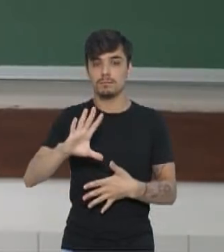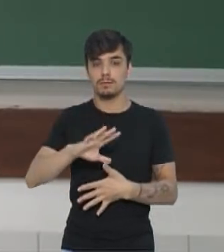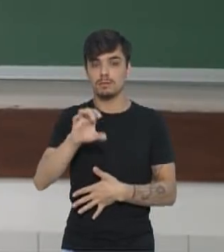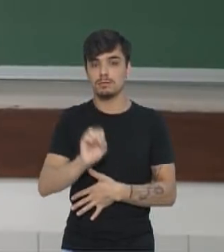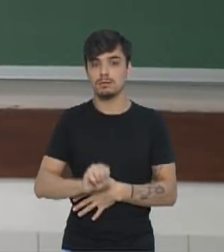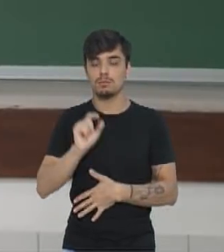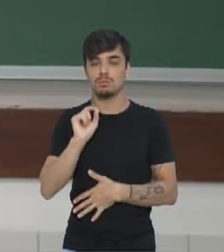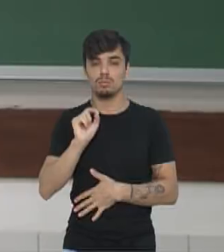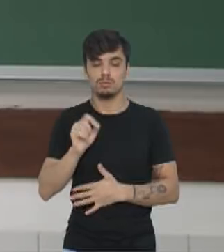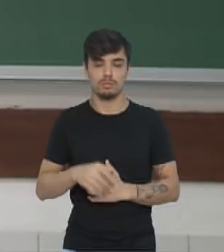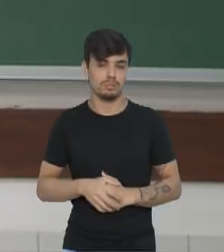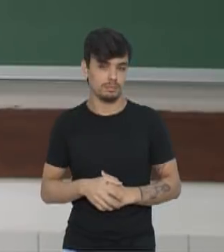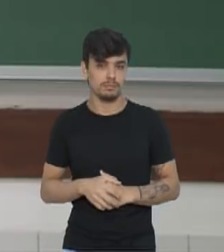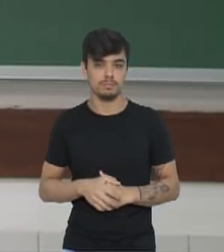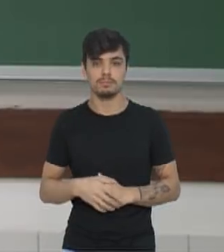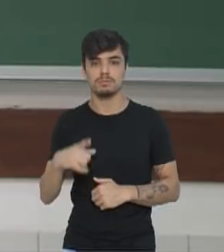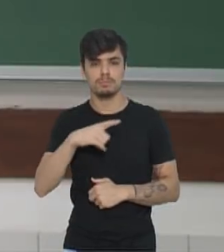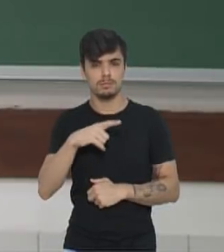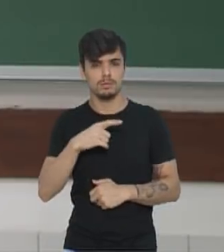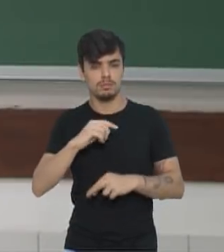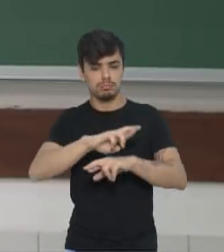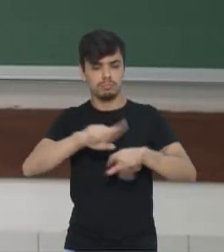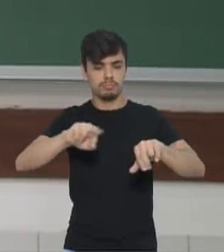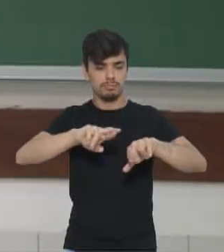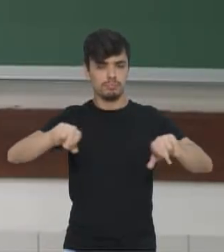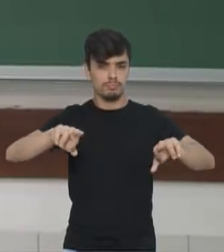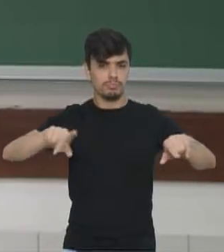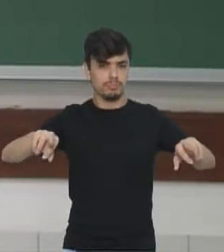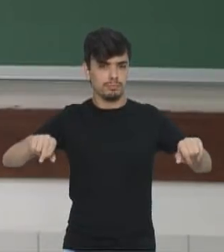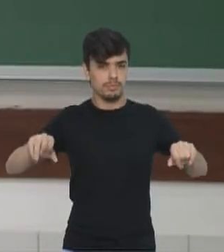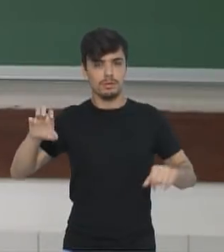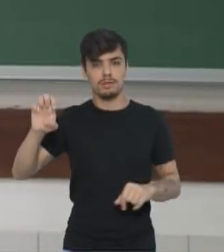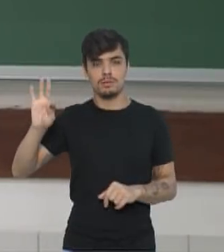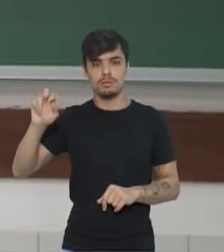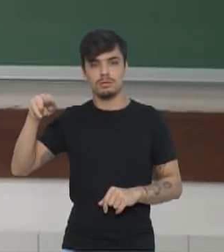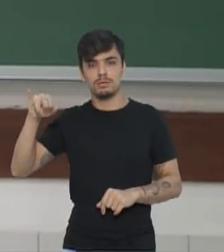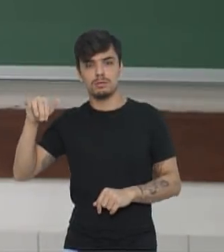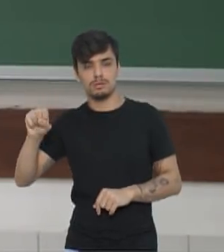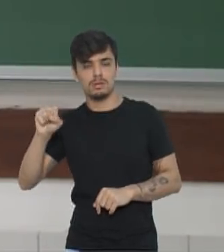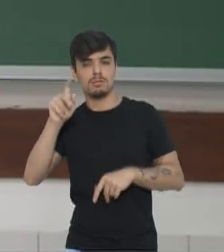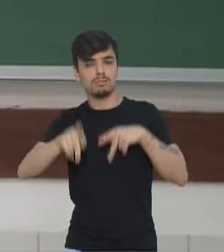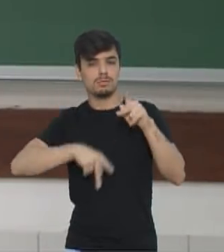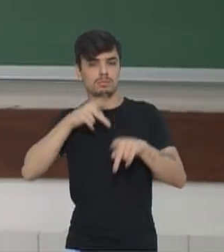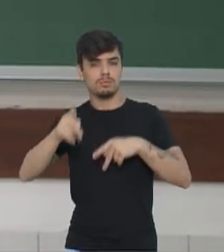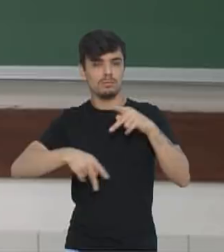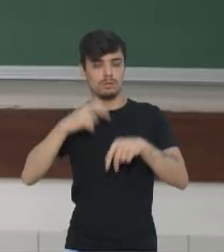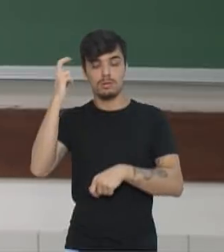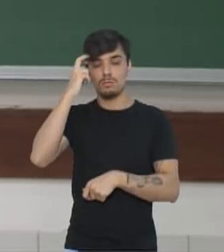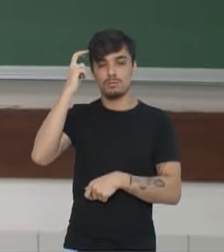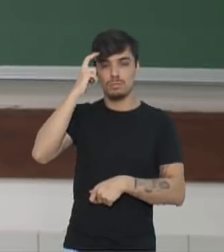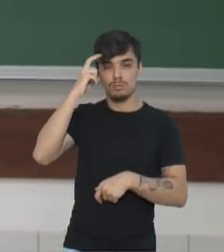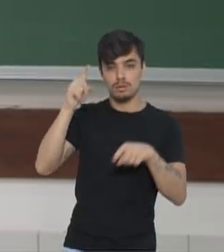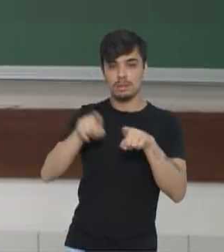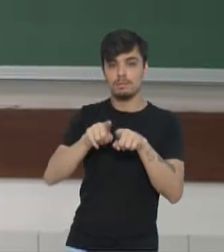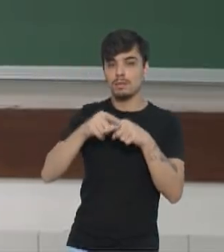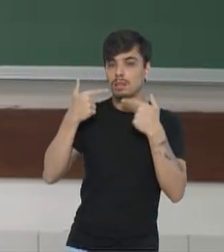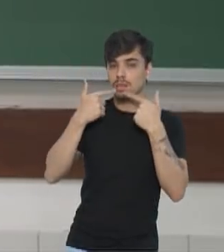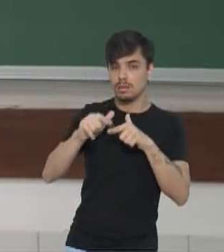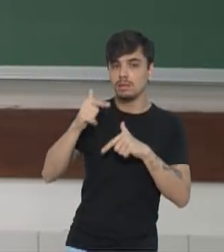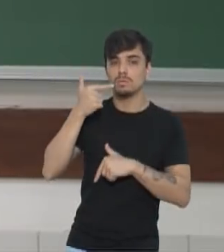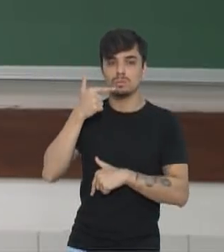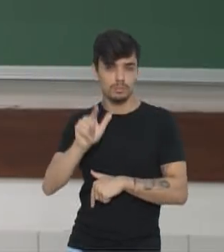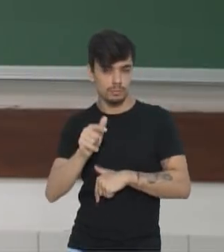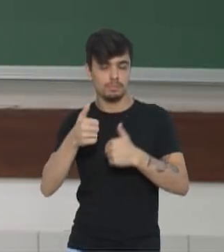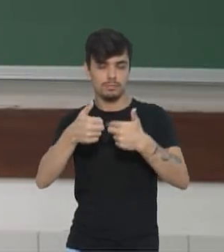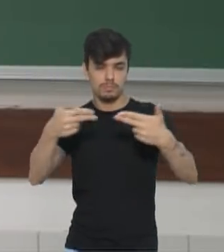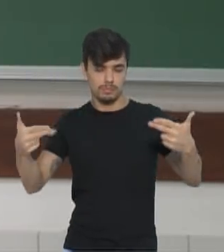América do Sul, nós vamos ter várias etnias de povos, vários grupos, vários troncos linguísticos, que a gente